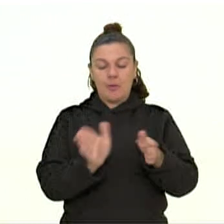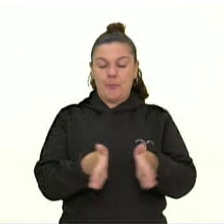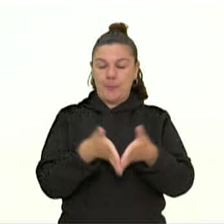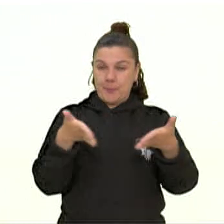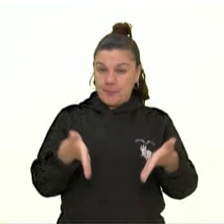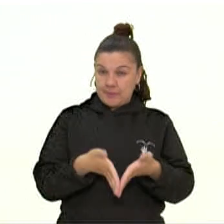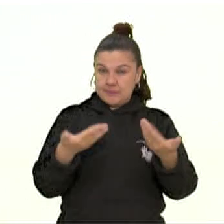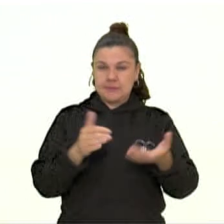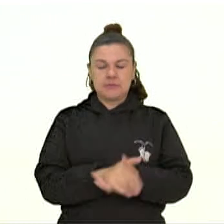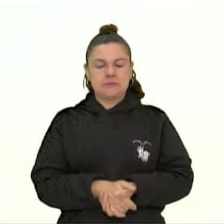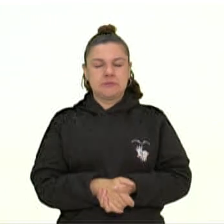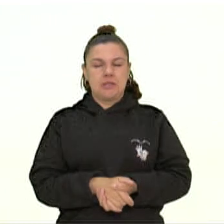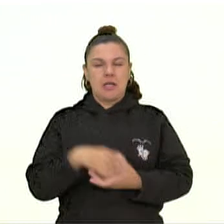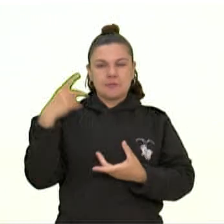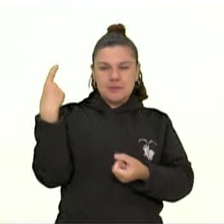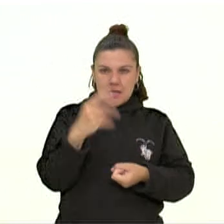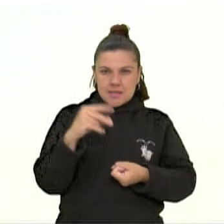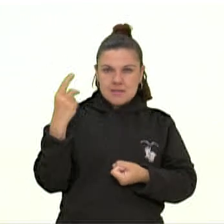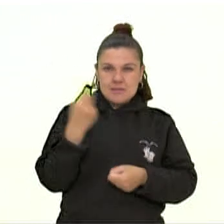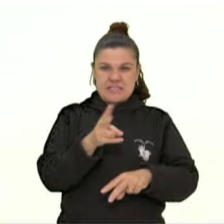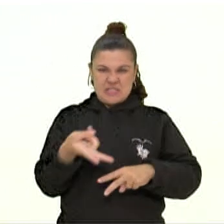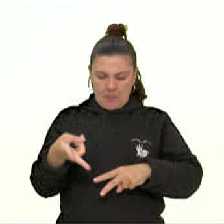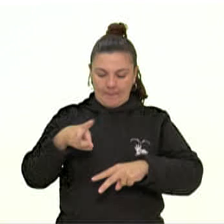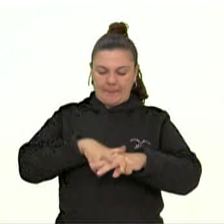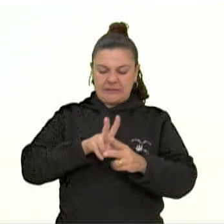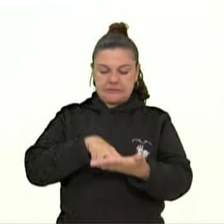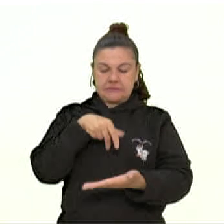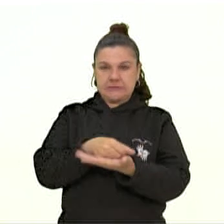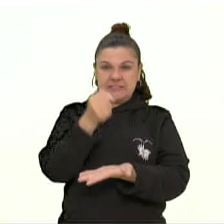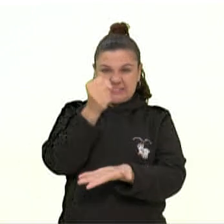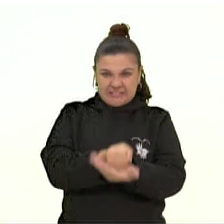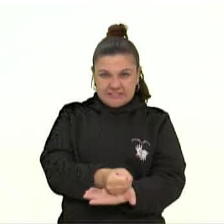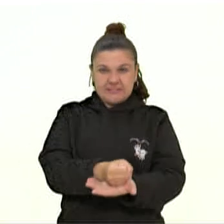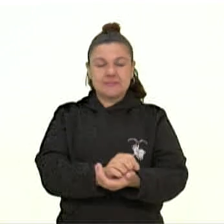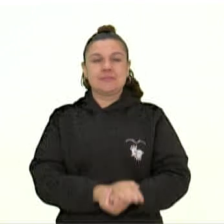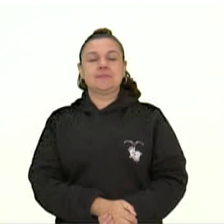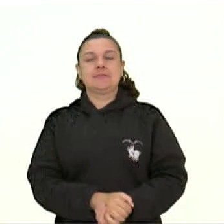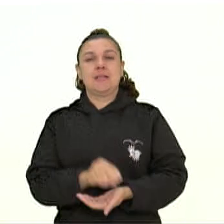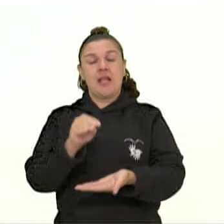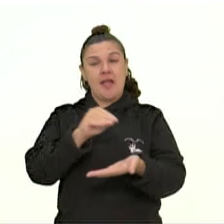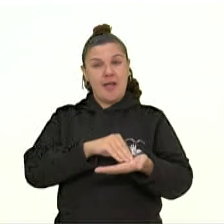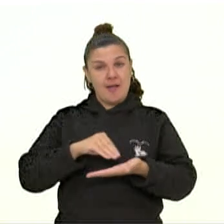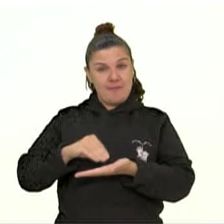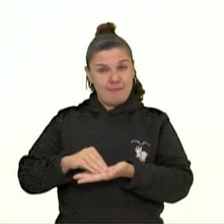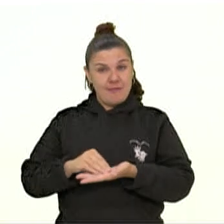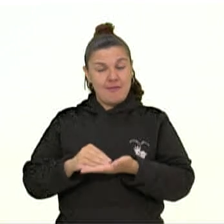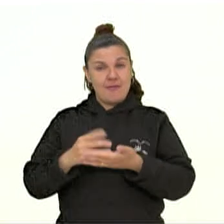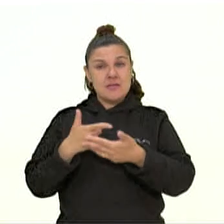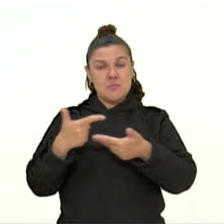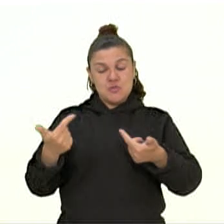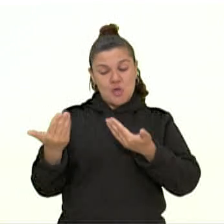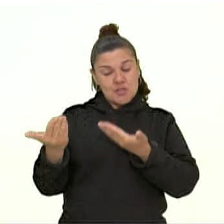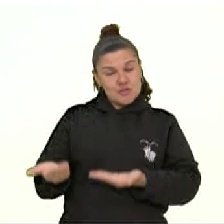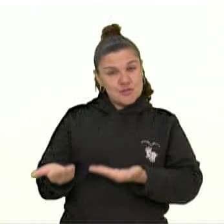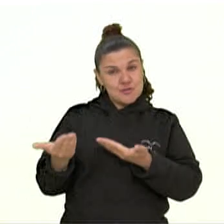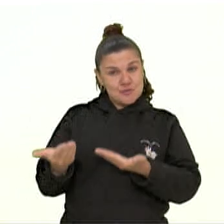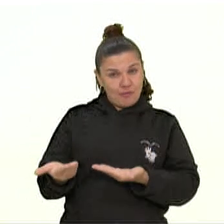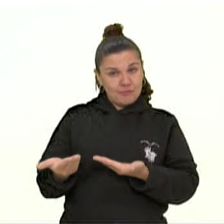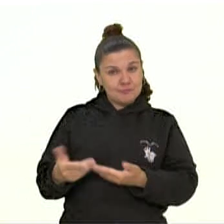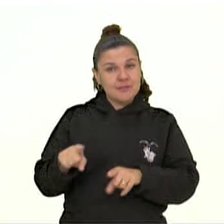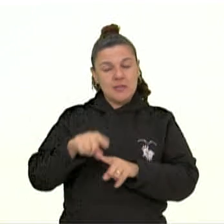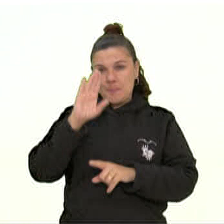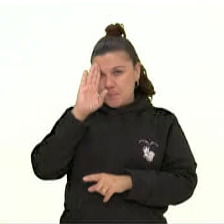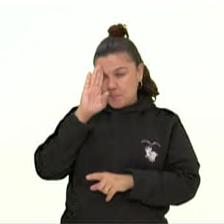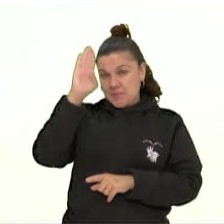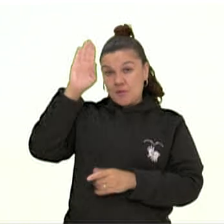pobreza, tortura, prisões arbitrárias, né, injustas. A maioria desses refugiados são jovens e principalmente